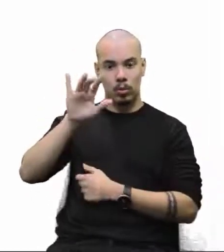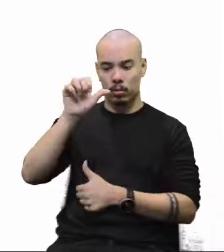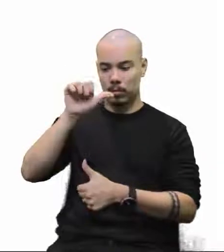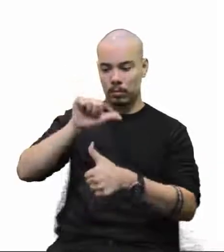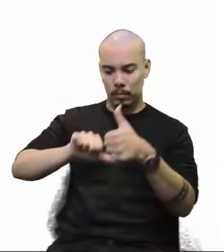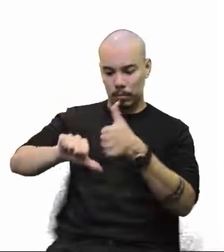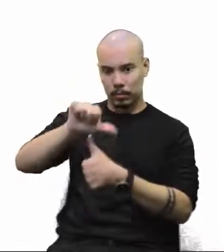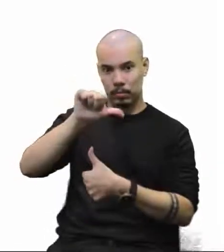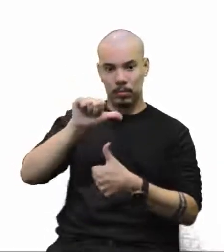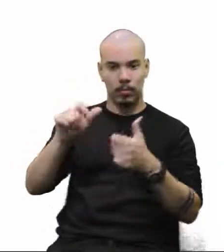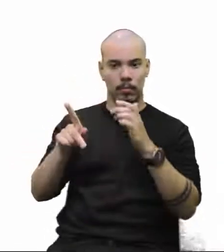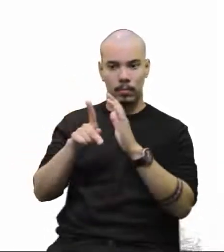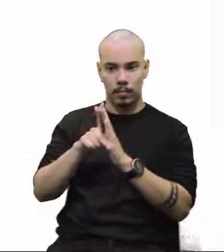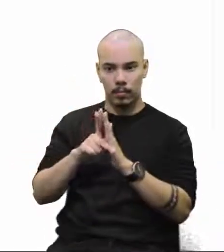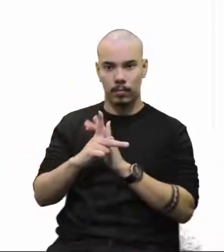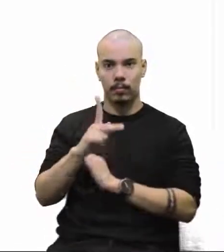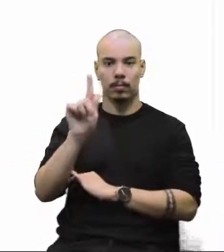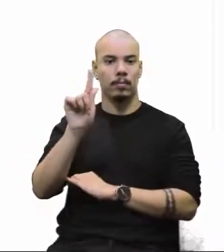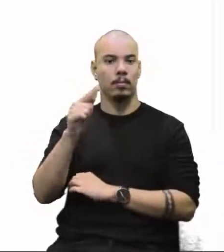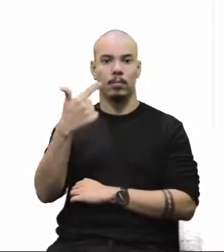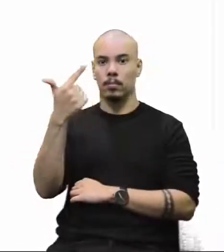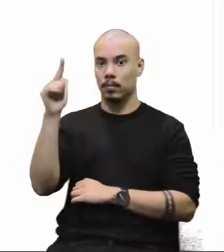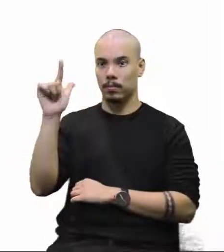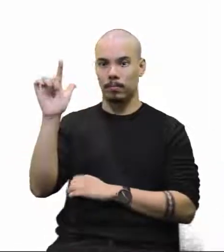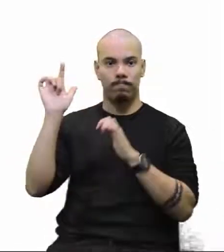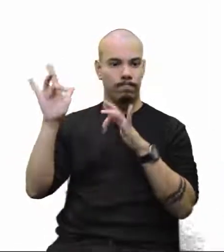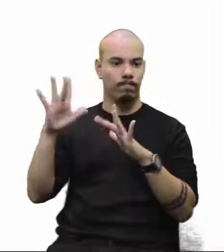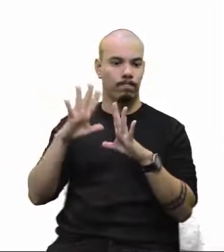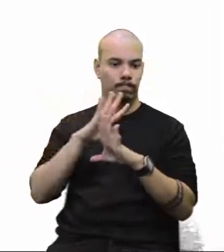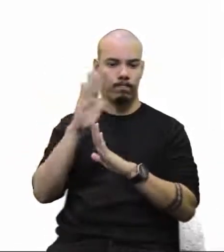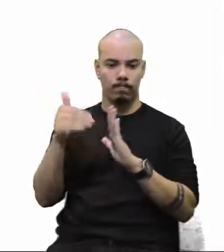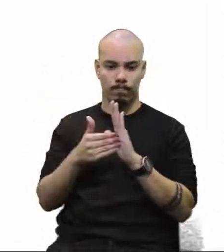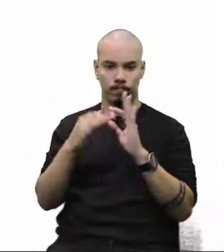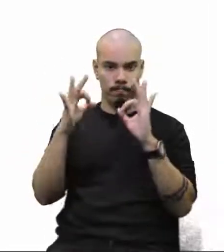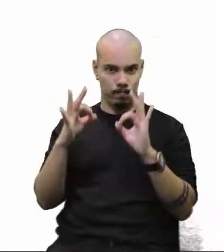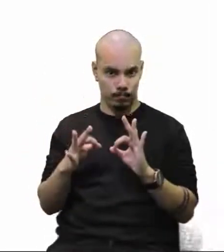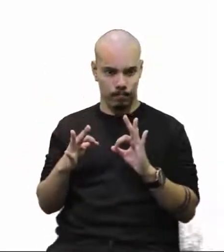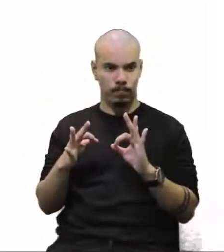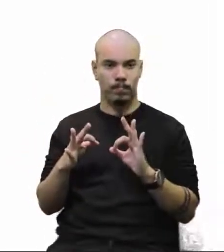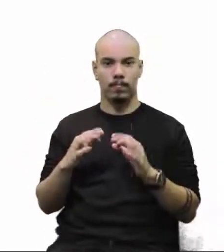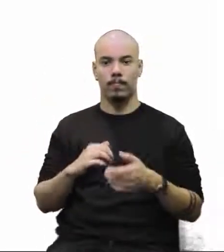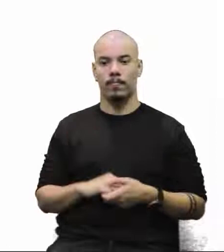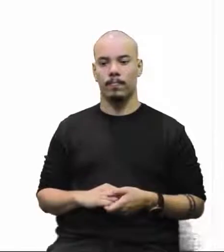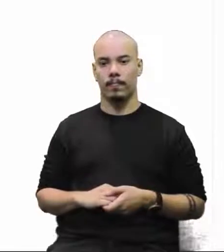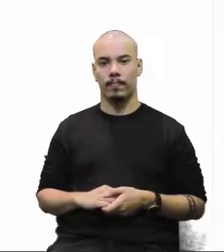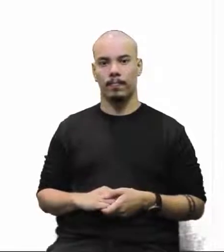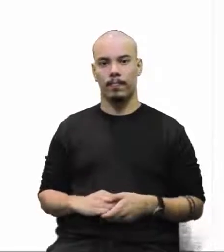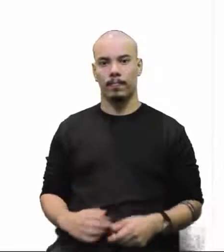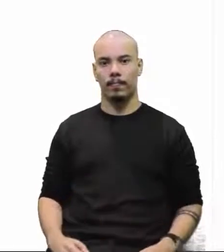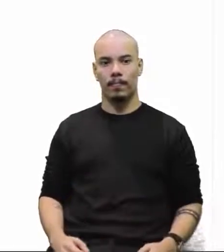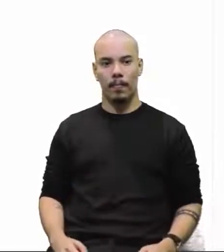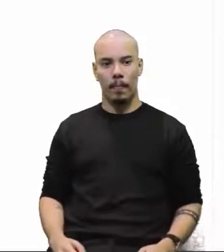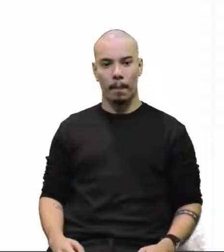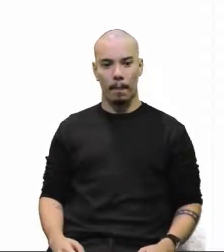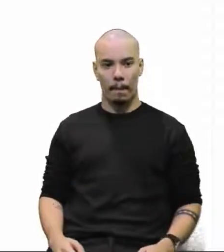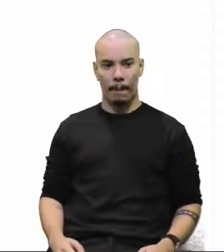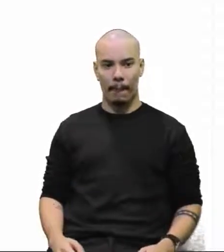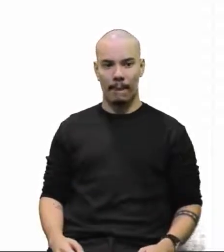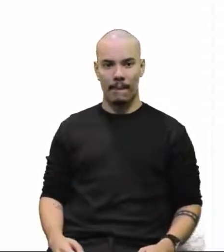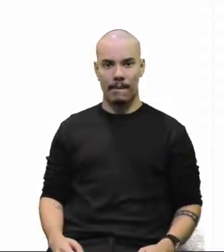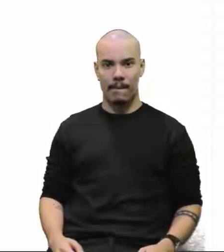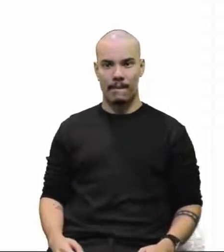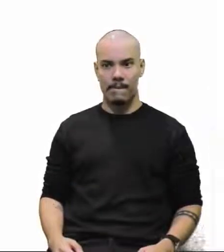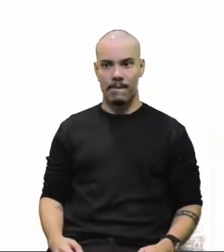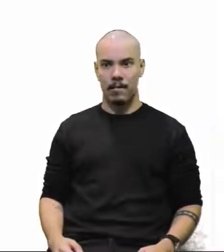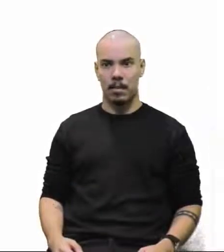transformar para quilograma, o restante está tudo certinho. Então aí, Só prestar bastante atenção,